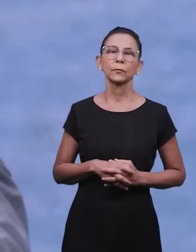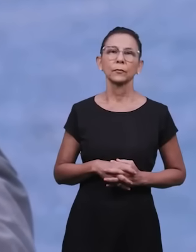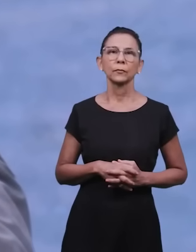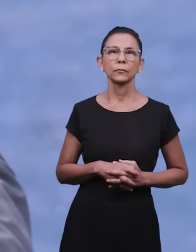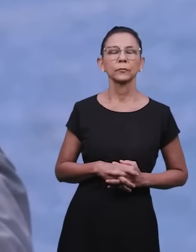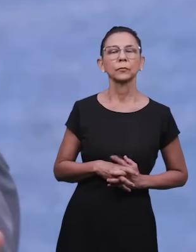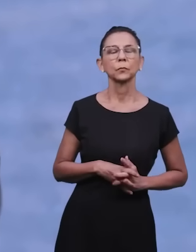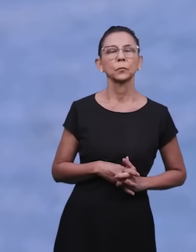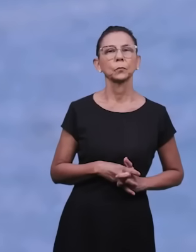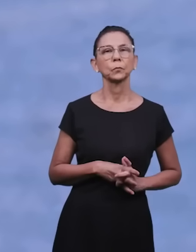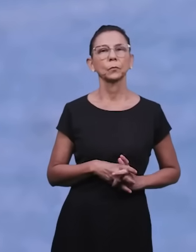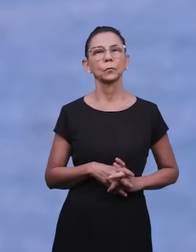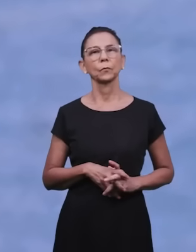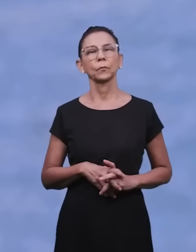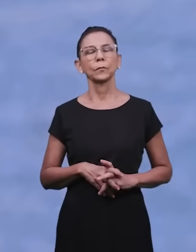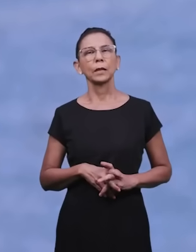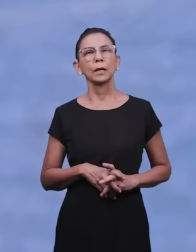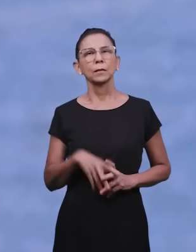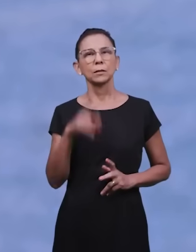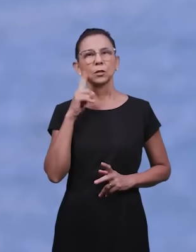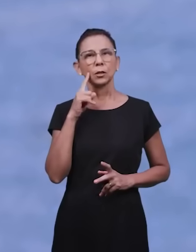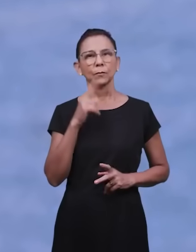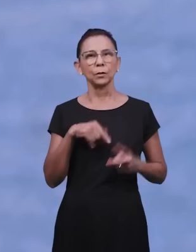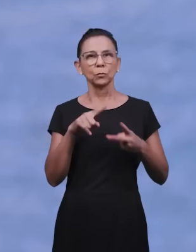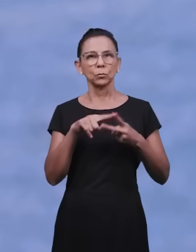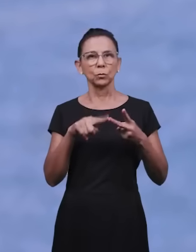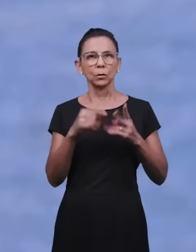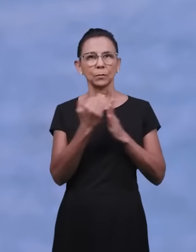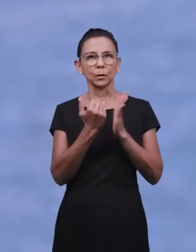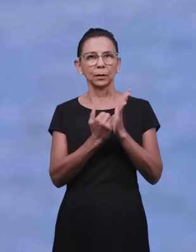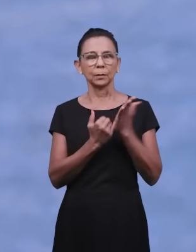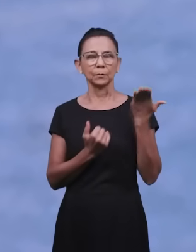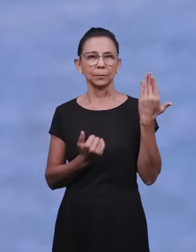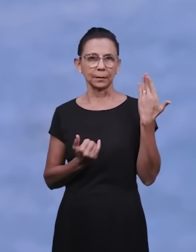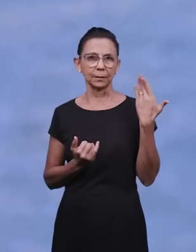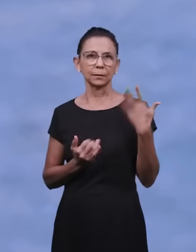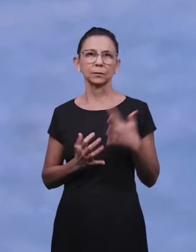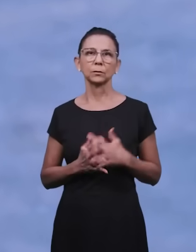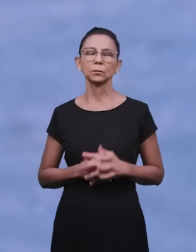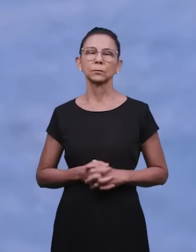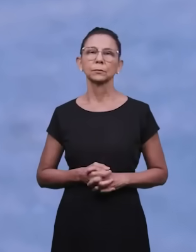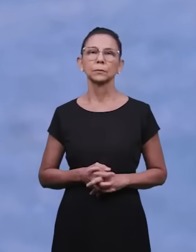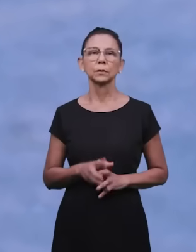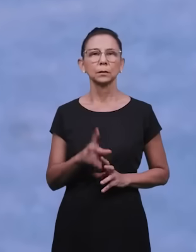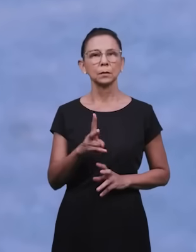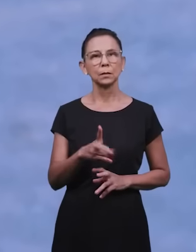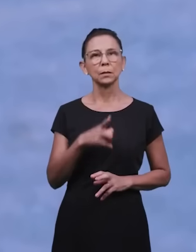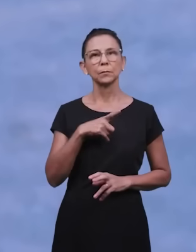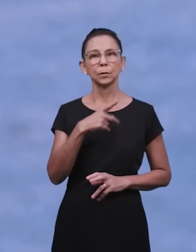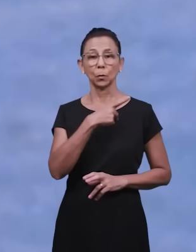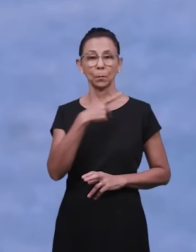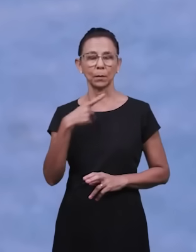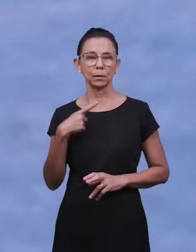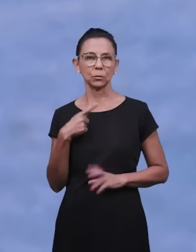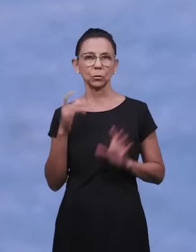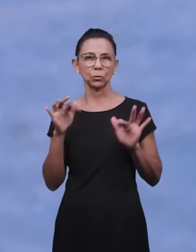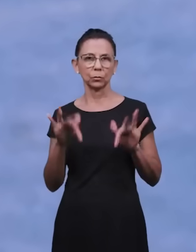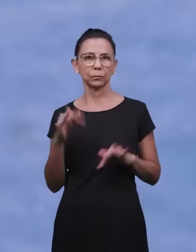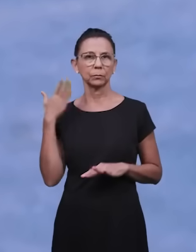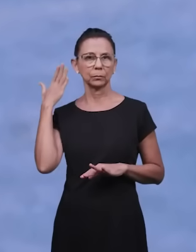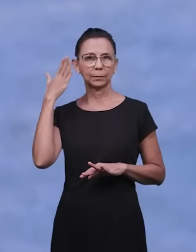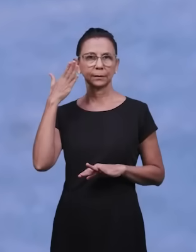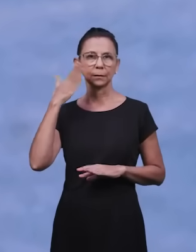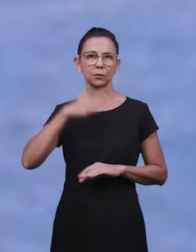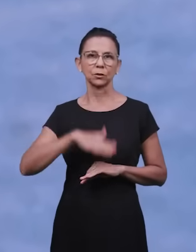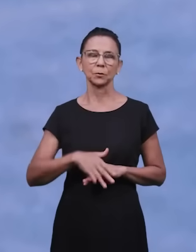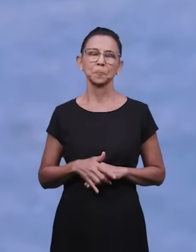sempre, você que já assistiu as duas edições anteriores do programa, você sabe que a gente sempre tem uma palavra